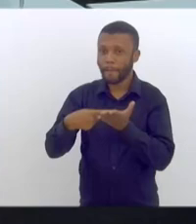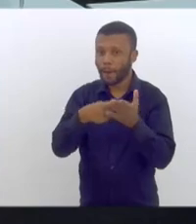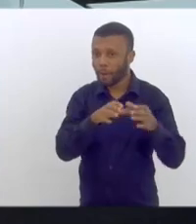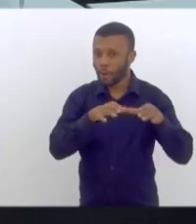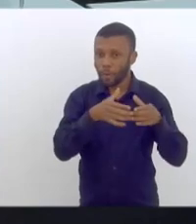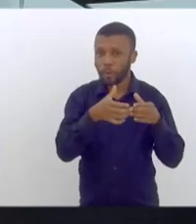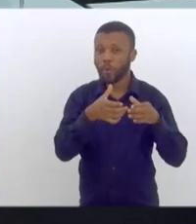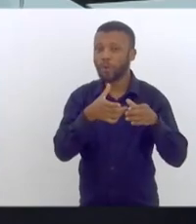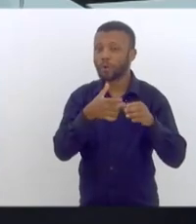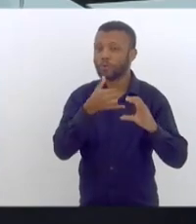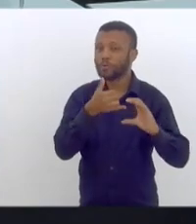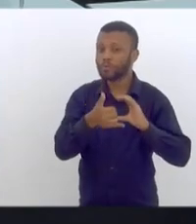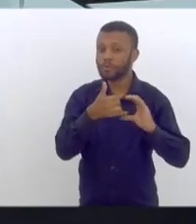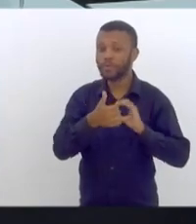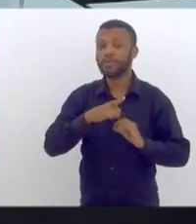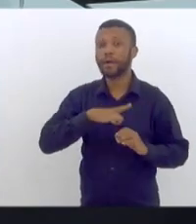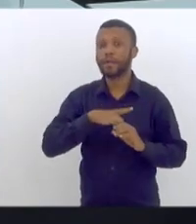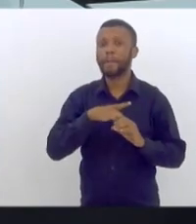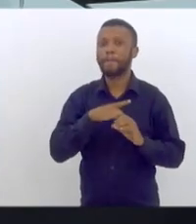WhatsApp